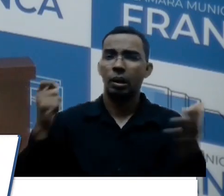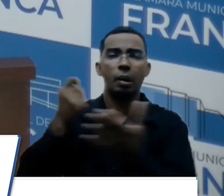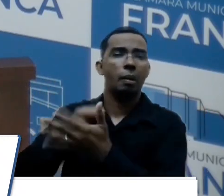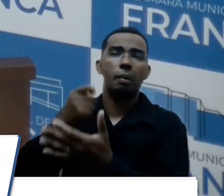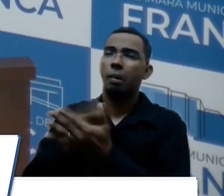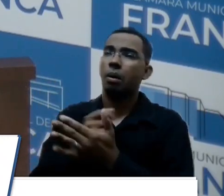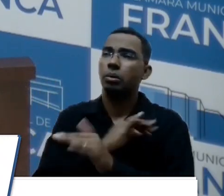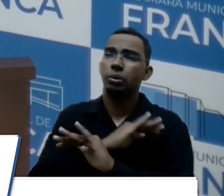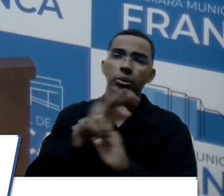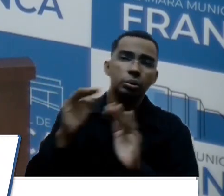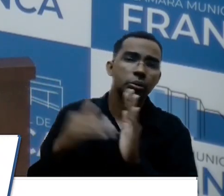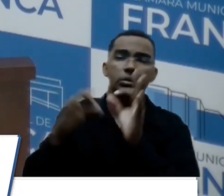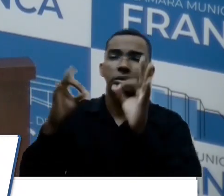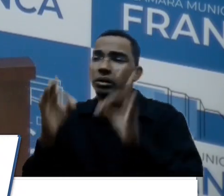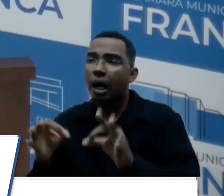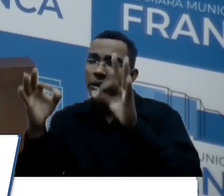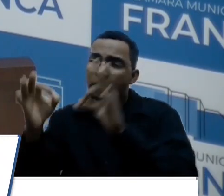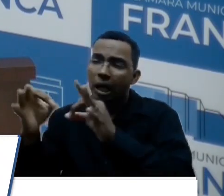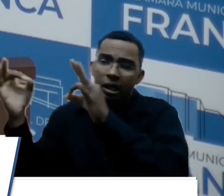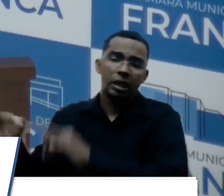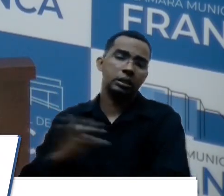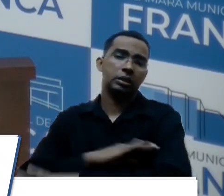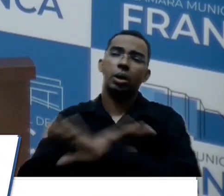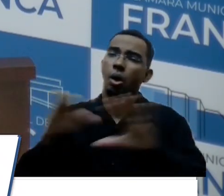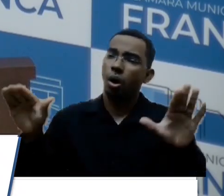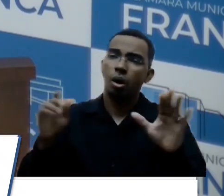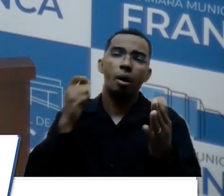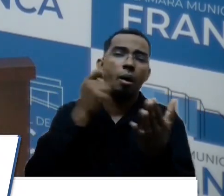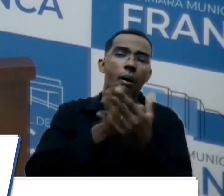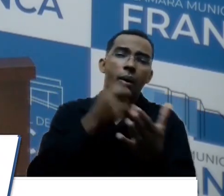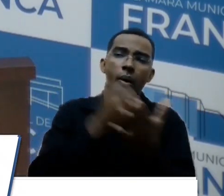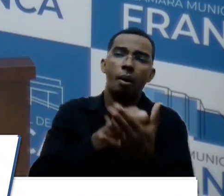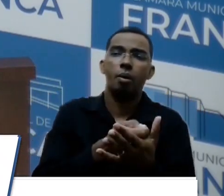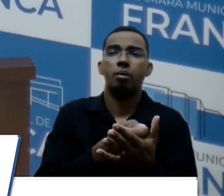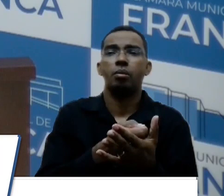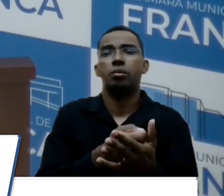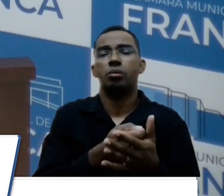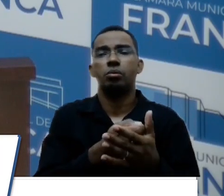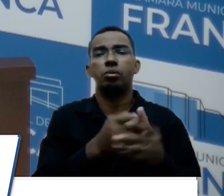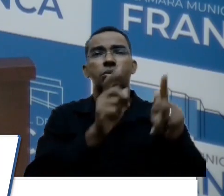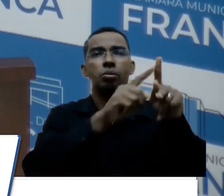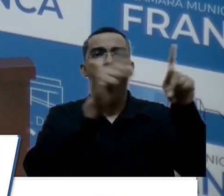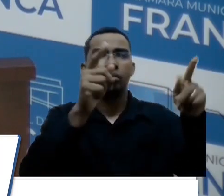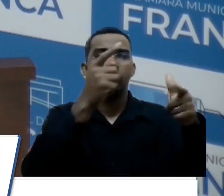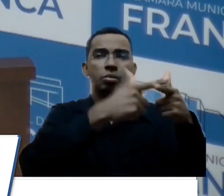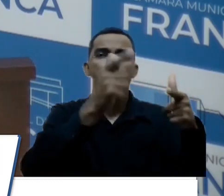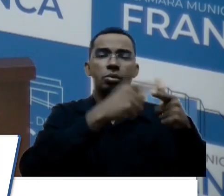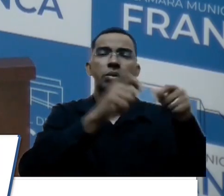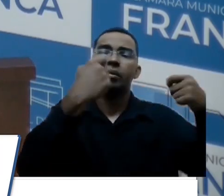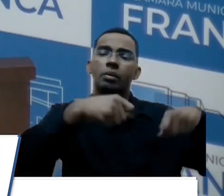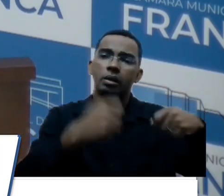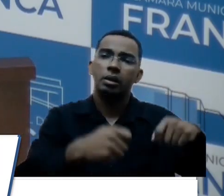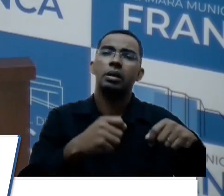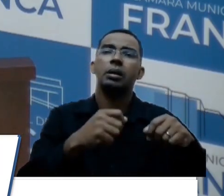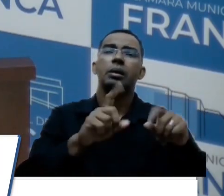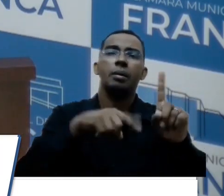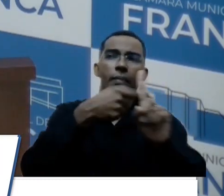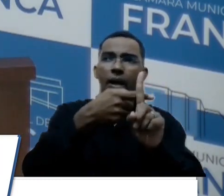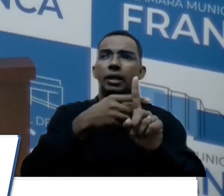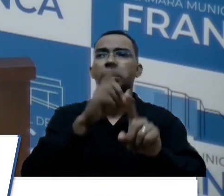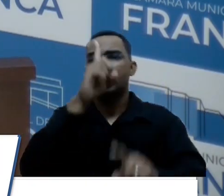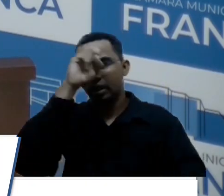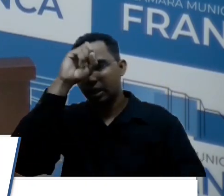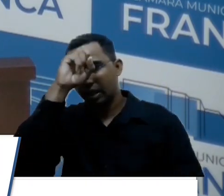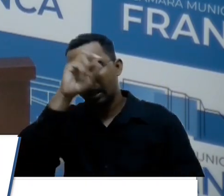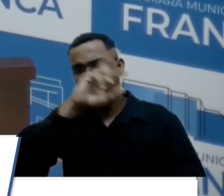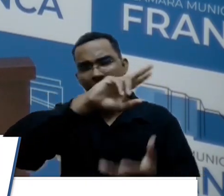tudo em dia, tudo certinho, estamos pagando os programas que a Santa Casa precisa, é o Mais Santa Casa, é mais não sei o quê,